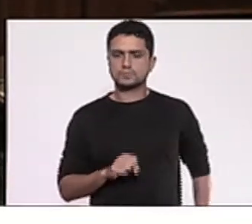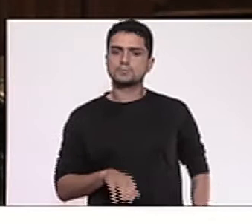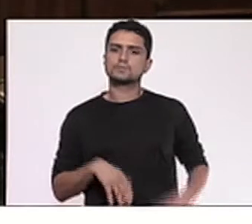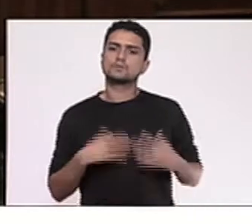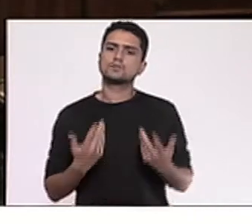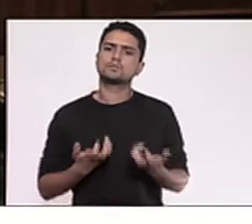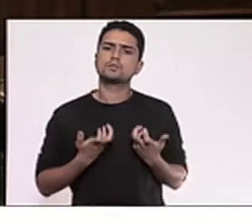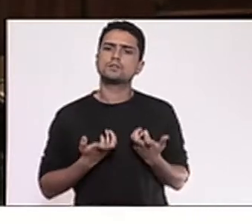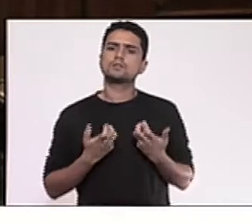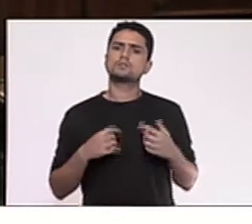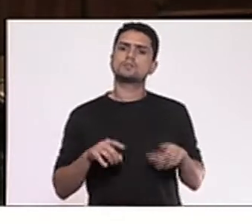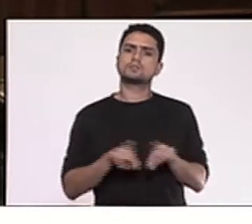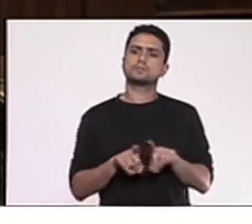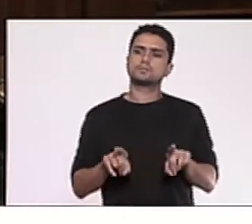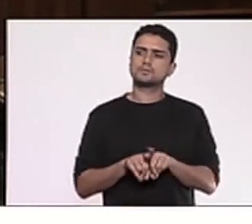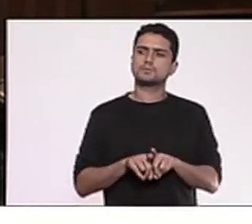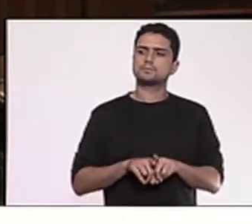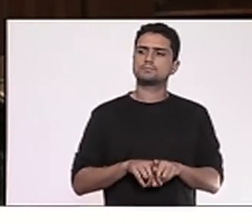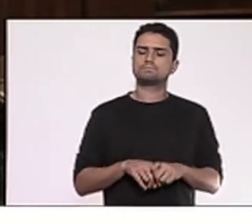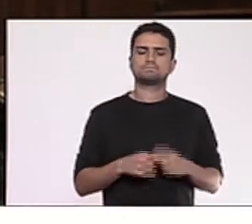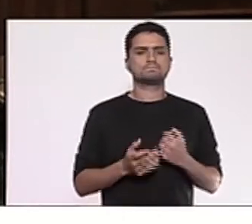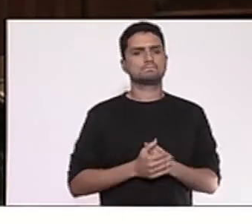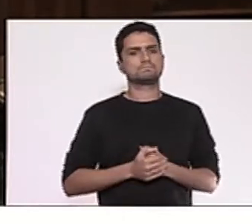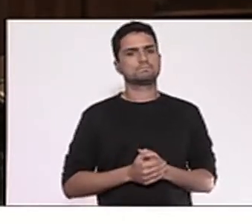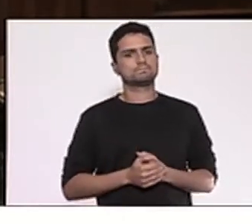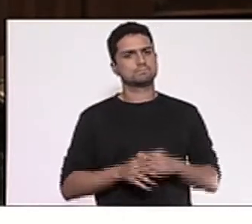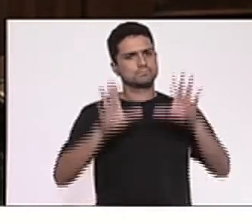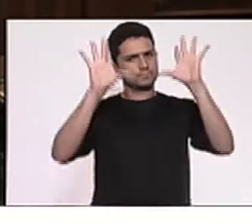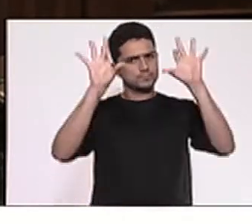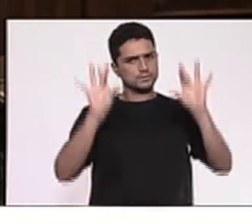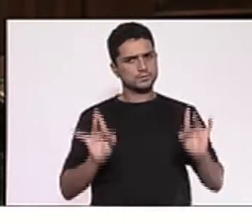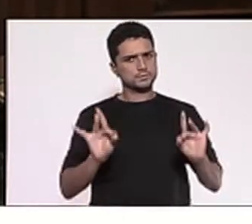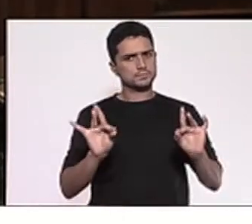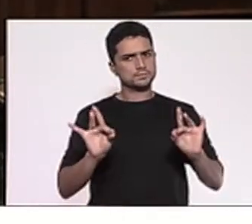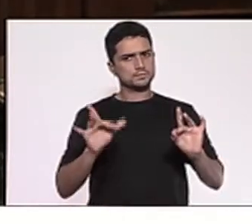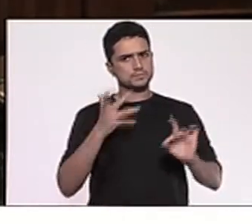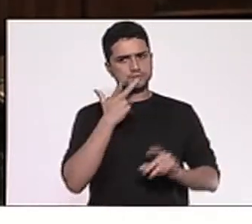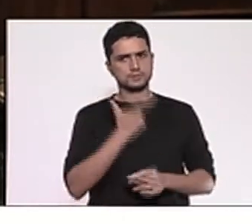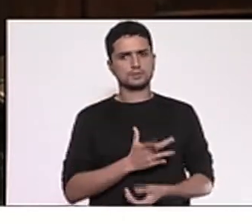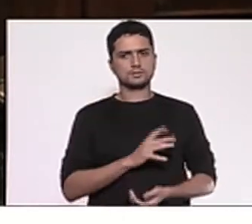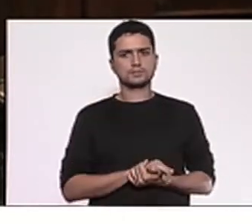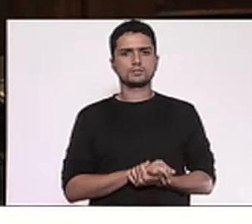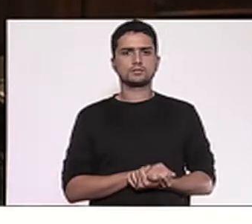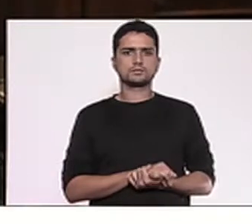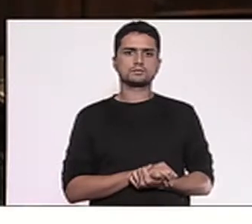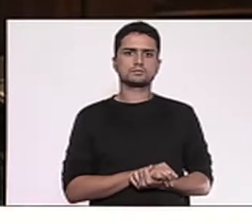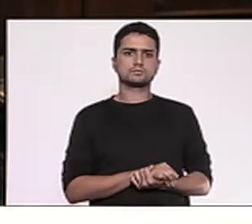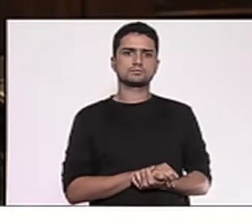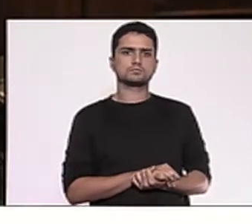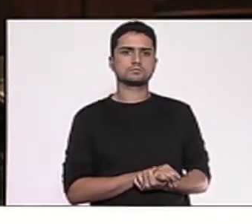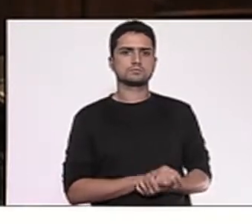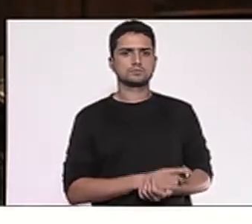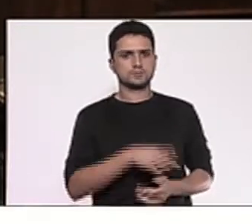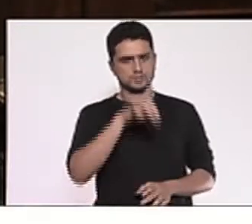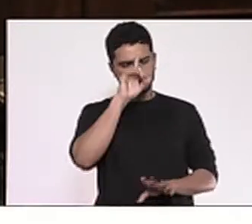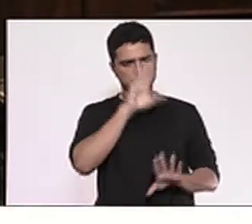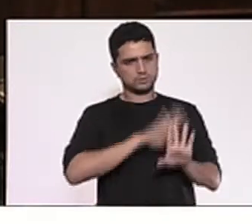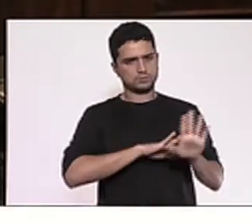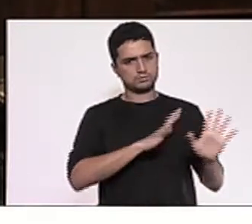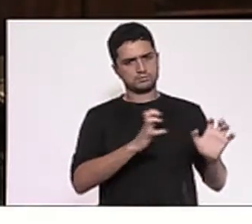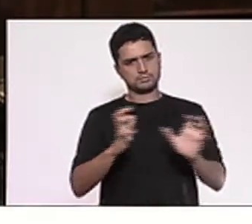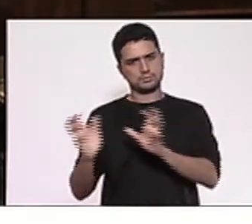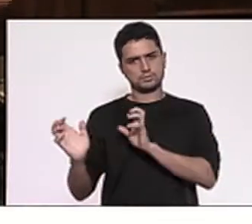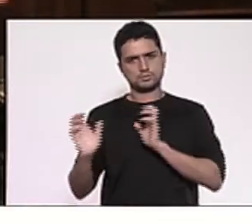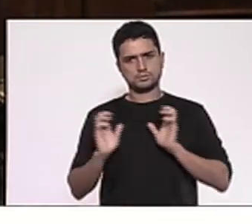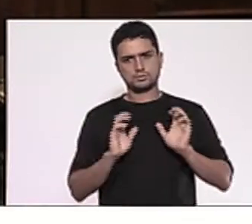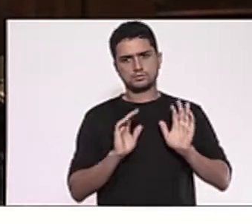Quero, sobretudo, enfatizar contradições entre discursos e práticas,